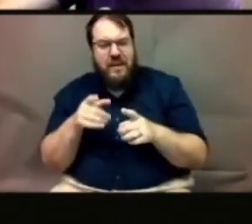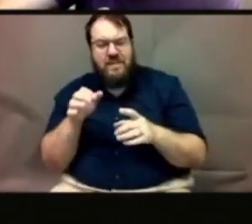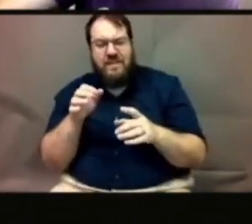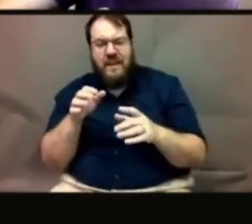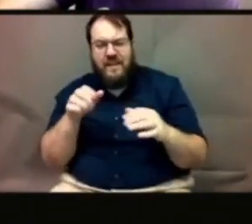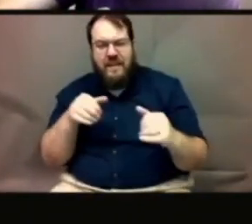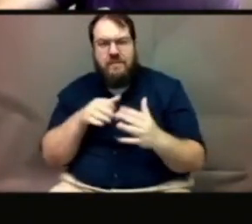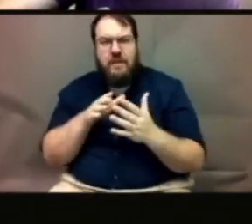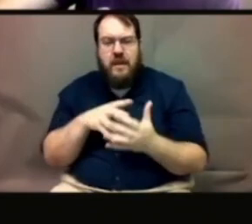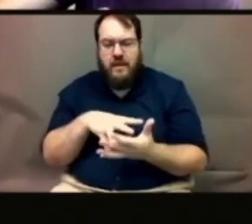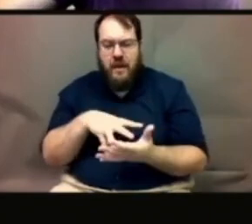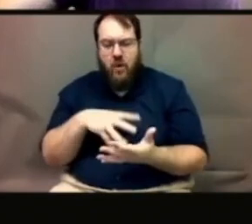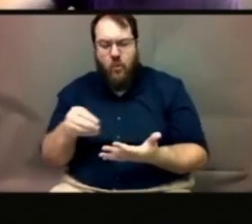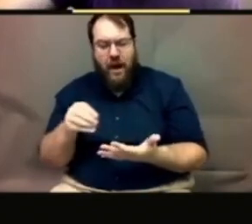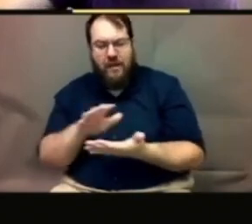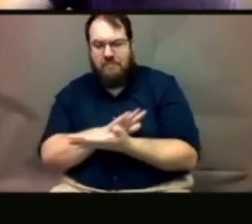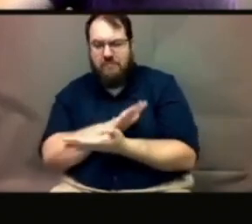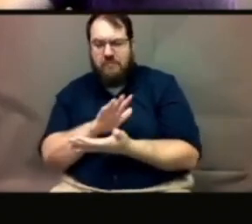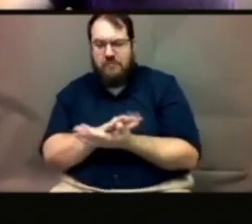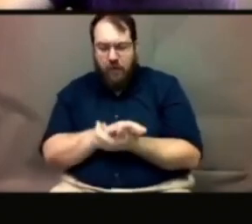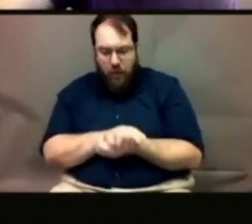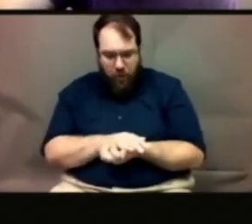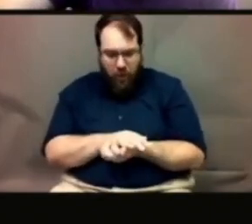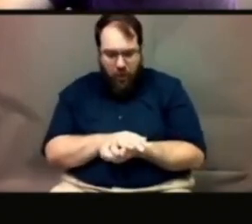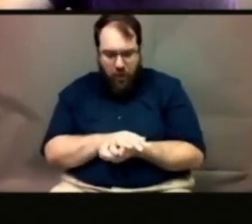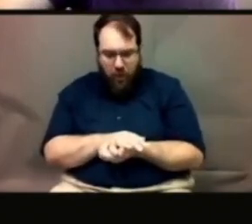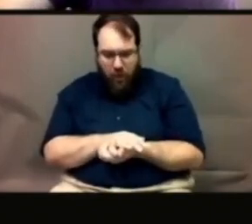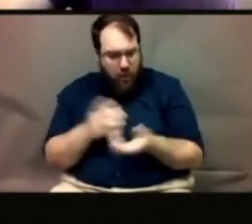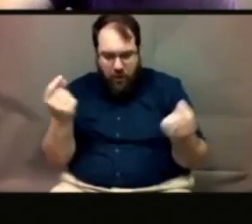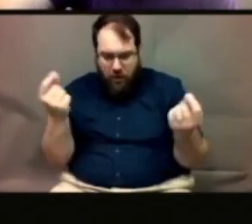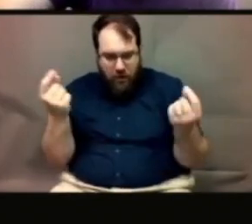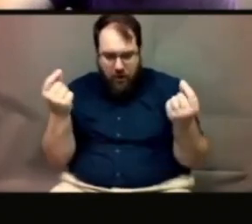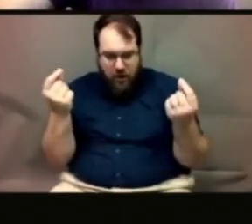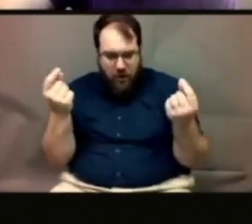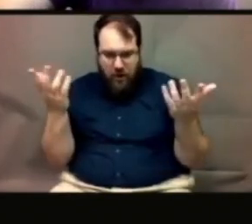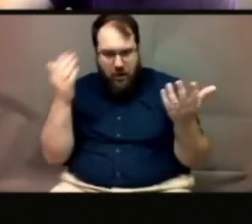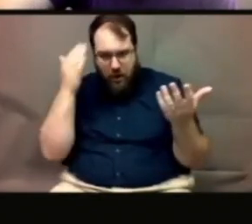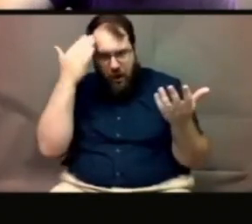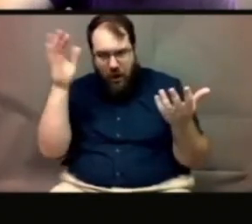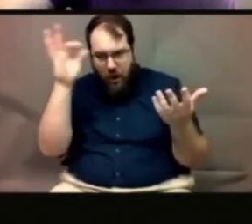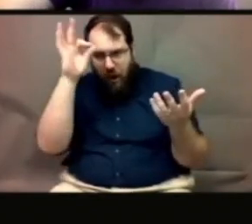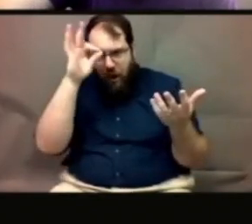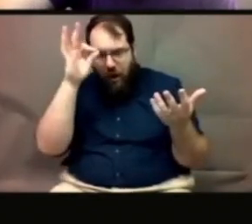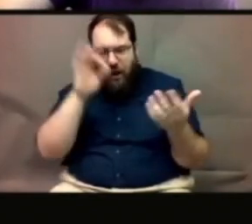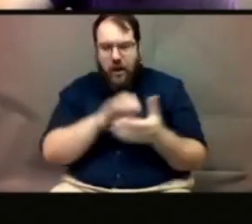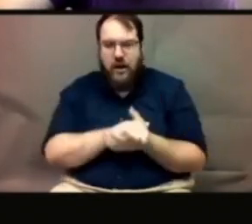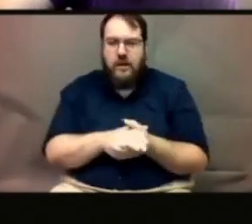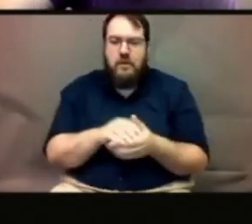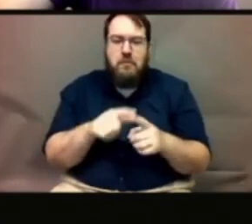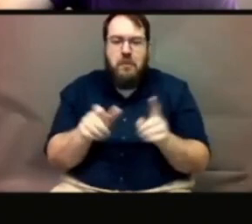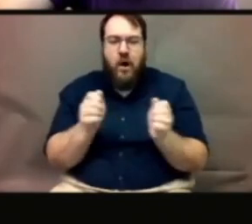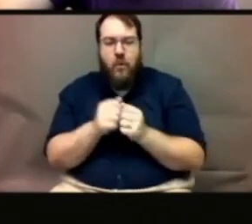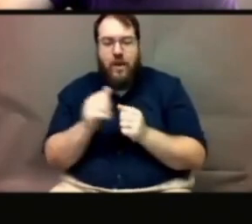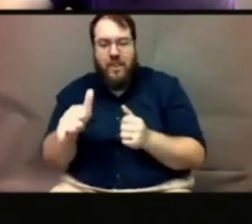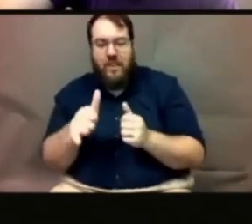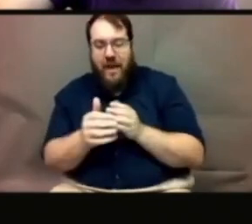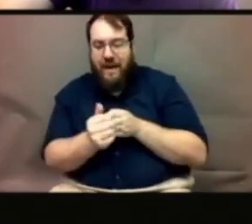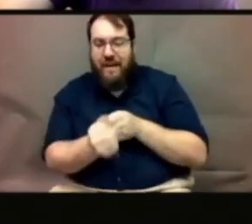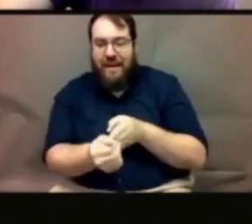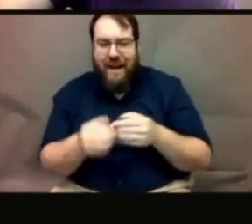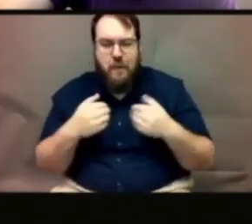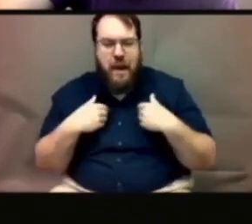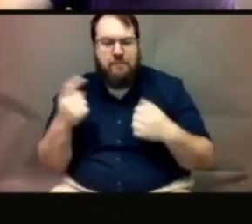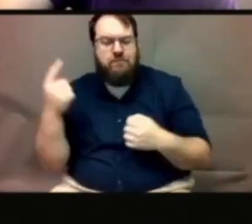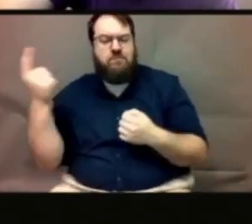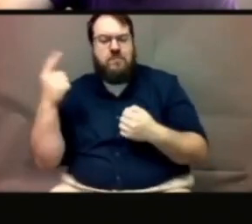nós precisamos trabalhar com alguma coisa que eles foquem se concentrem em vez de trabalhar com uma folha em branco e nós